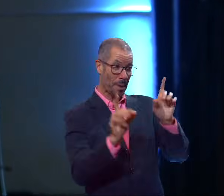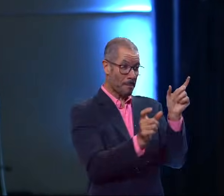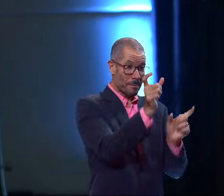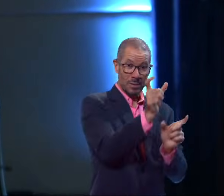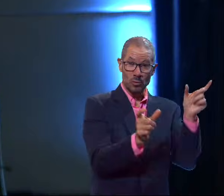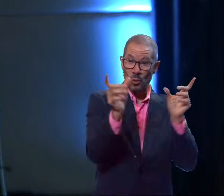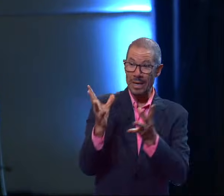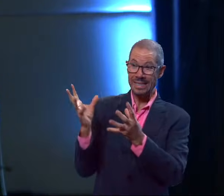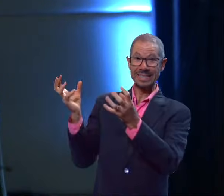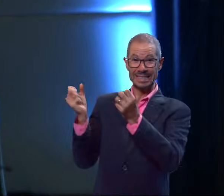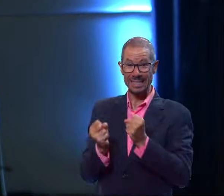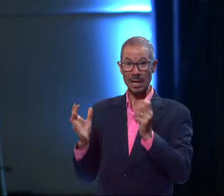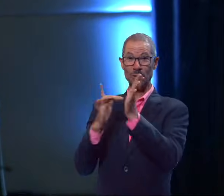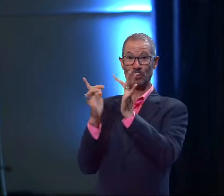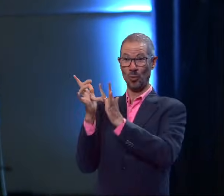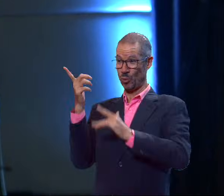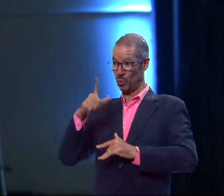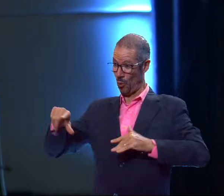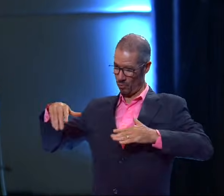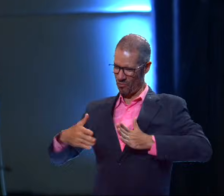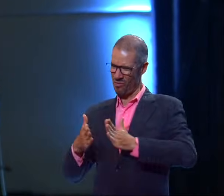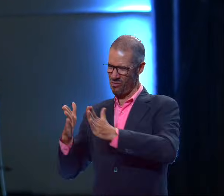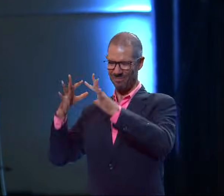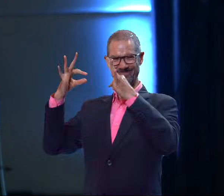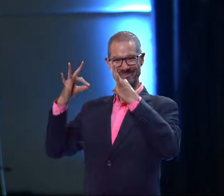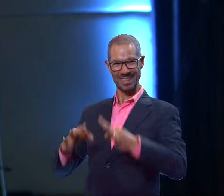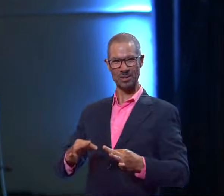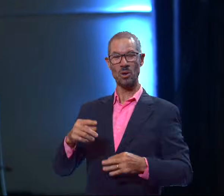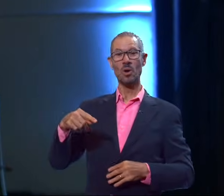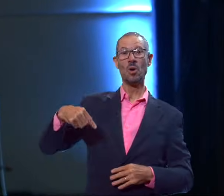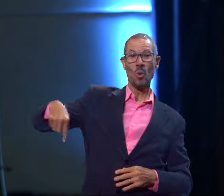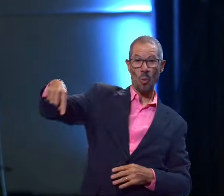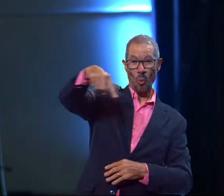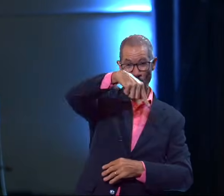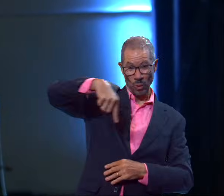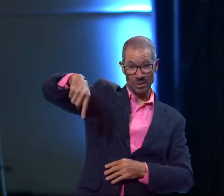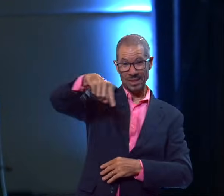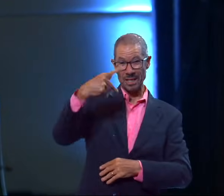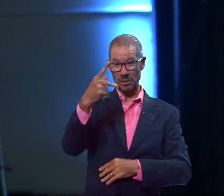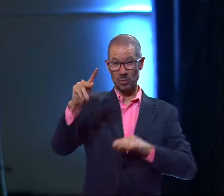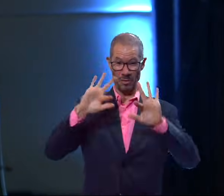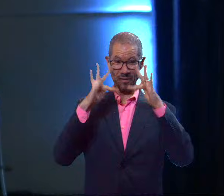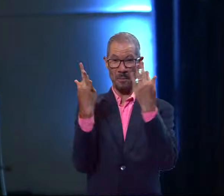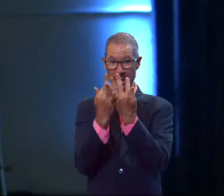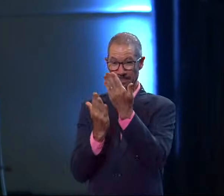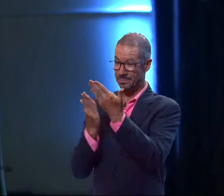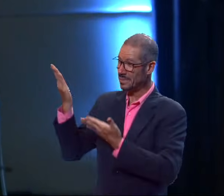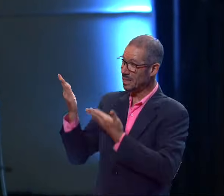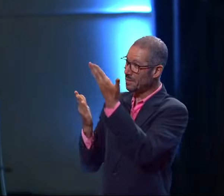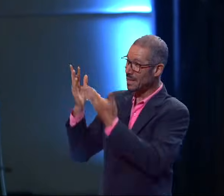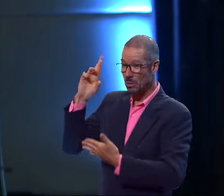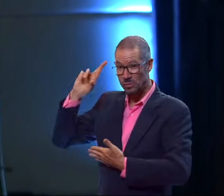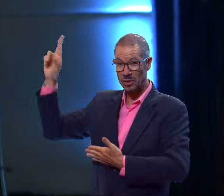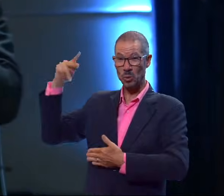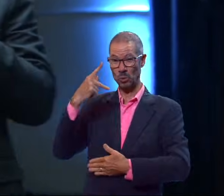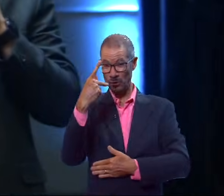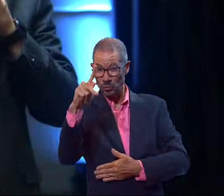Senhor. Você e tua casa servirão ao Senhor. Você e a tua